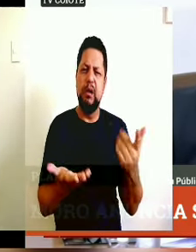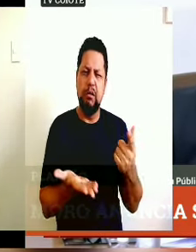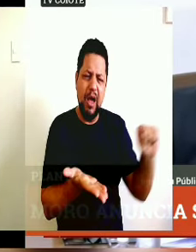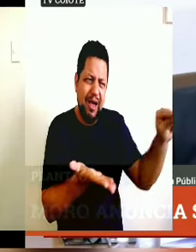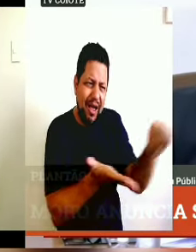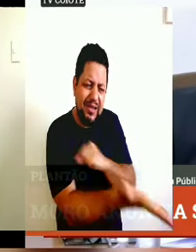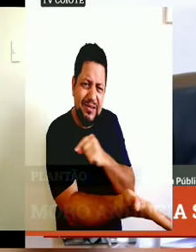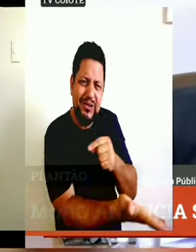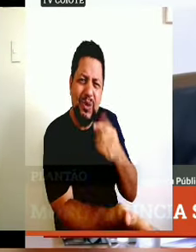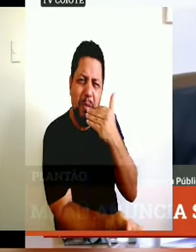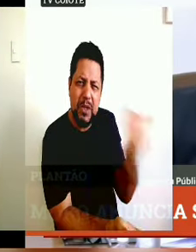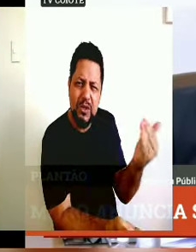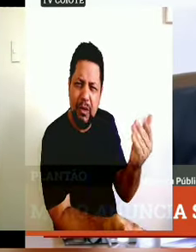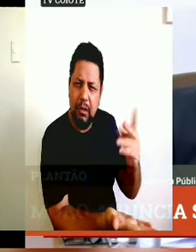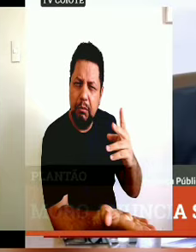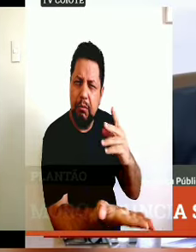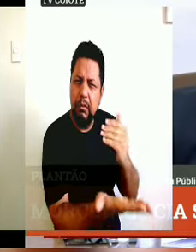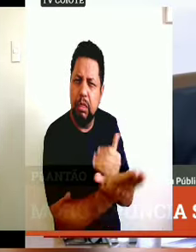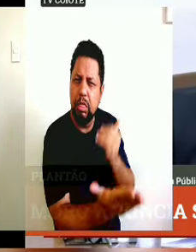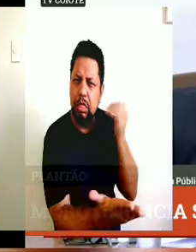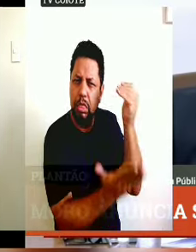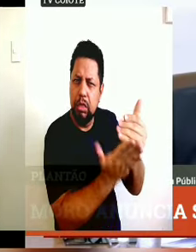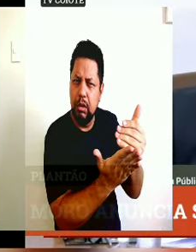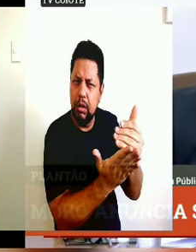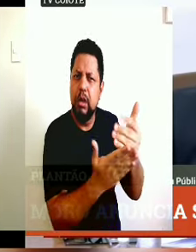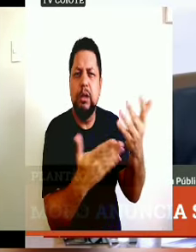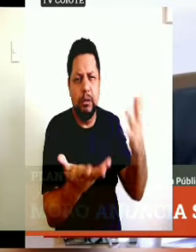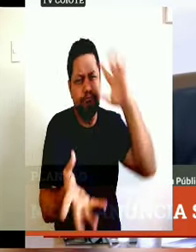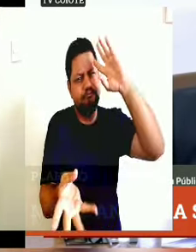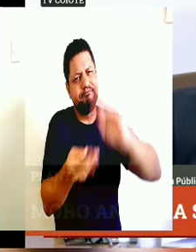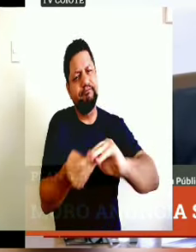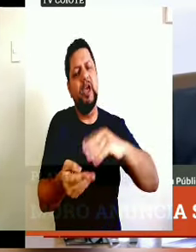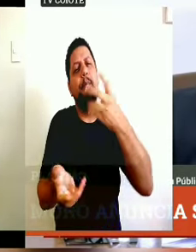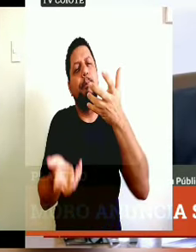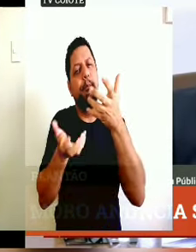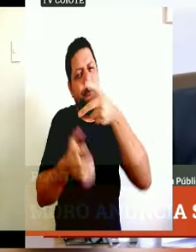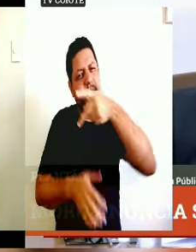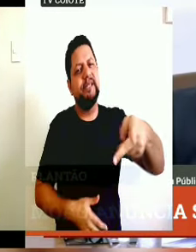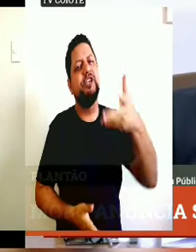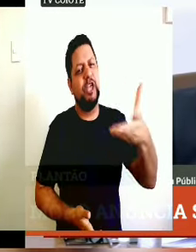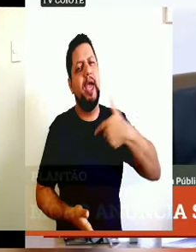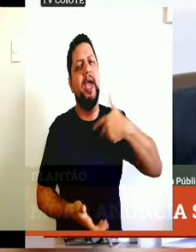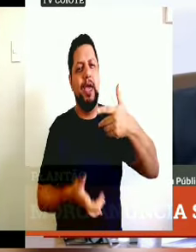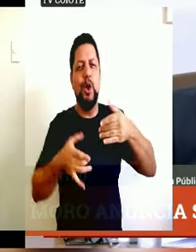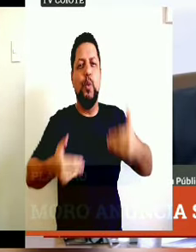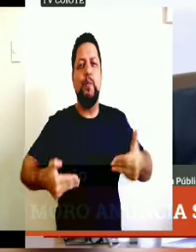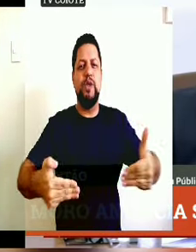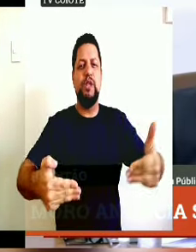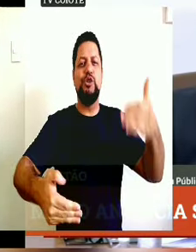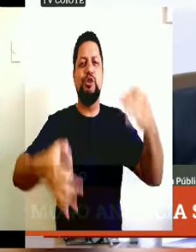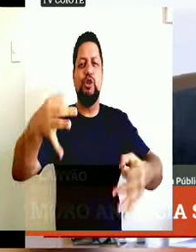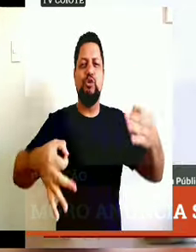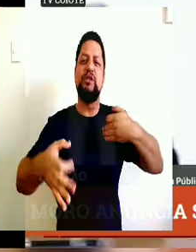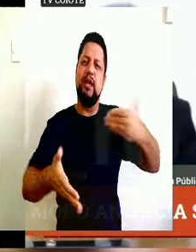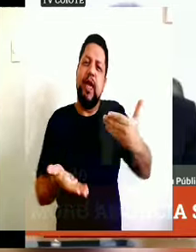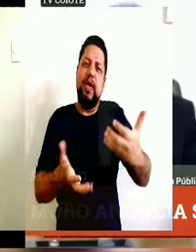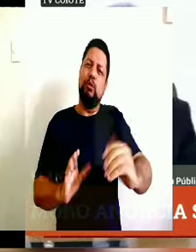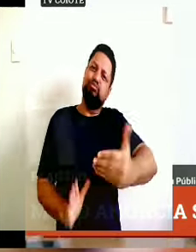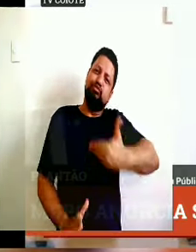que o presidente me quer realmente fora do cargo. Não me quer presente aqui dentro do cargo,